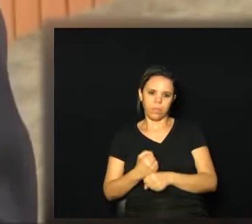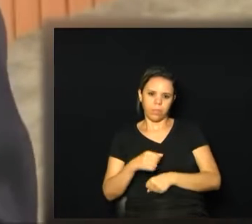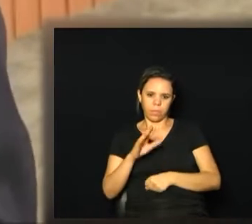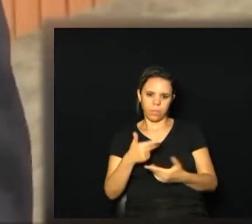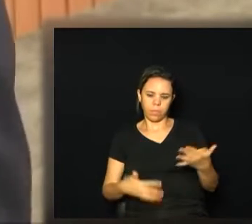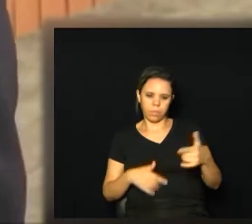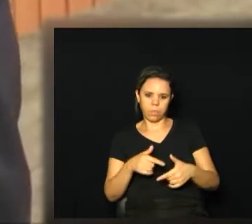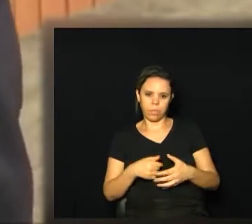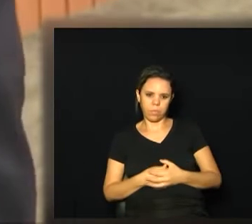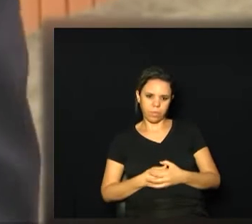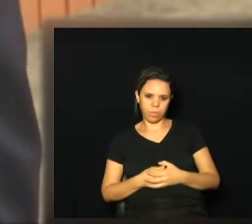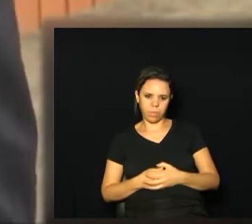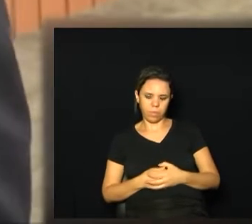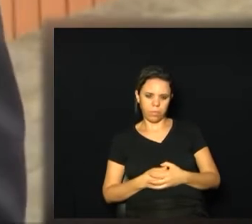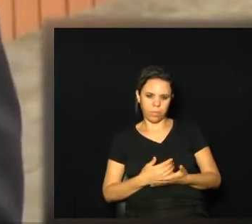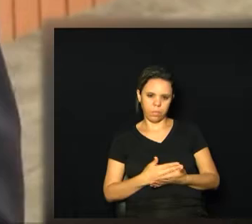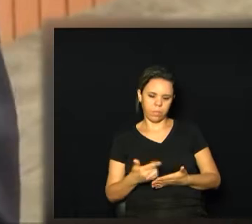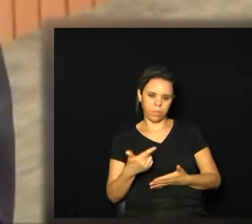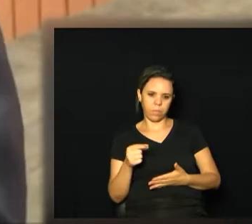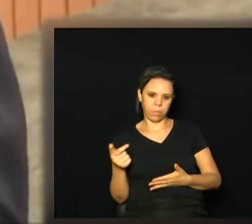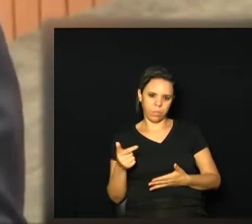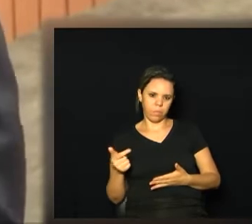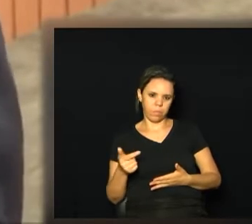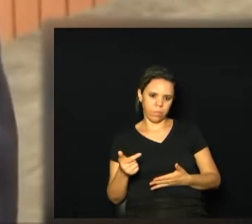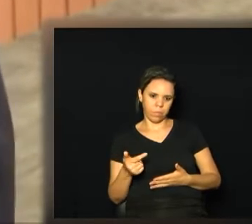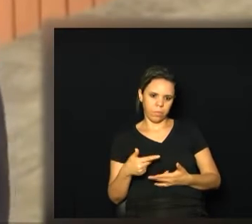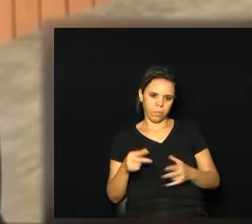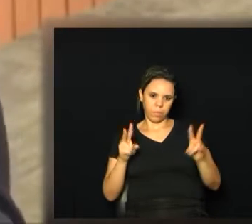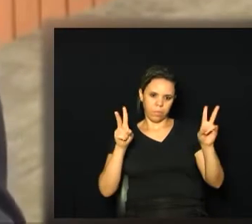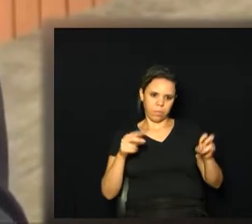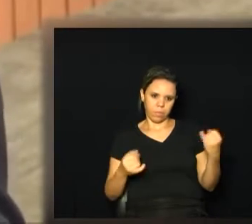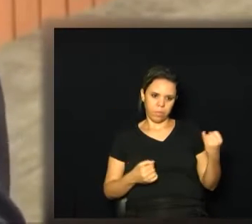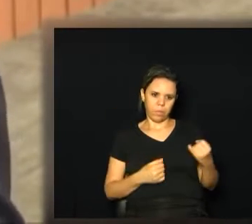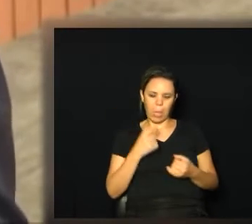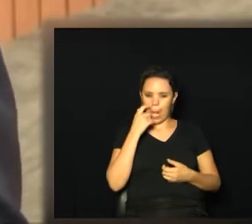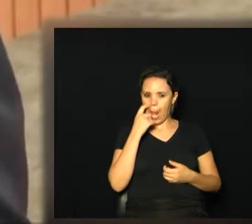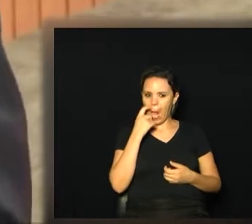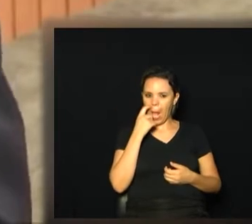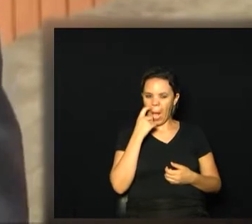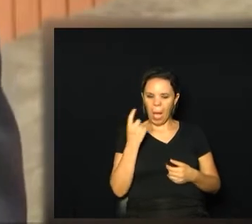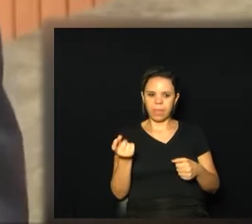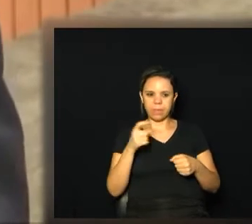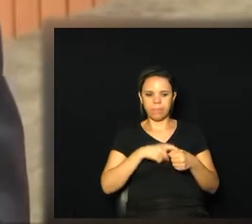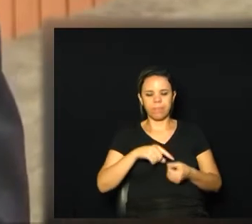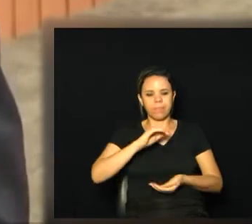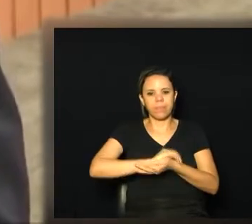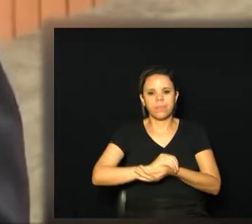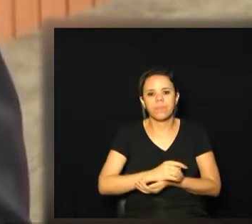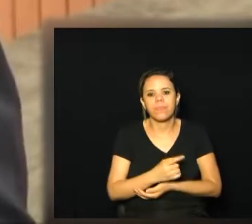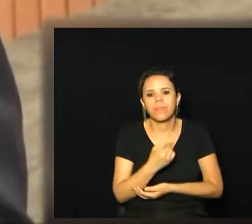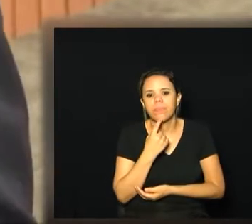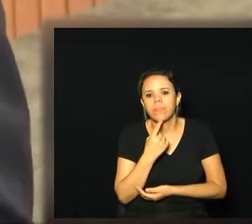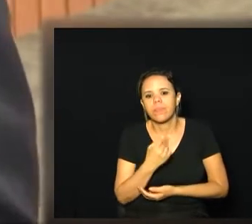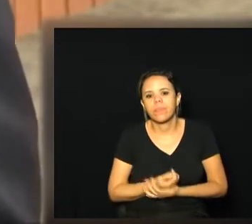muito mais trabalho. Nós começamos 2022 com alguns temas importantes. Retorno do poupa-tempo na região